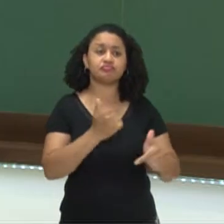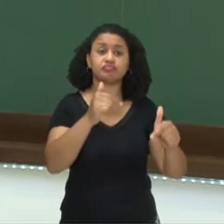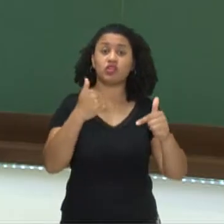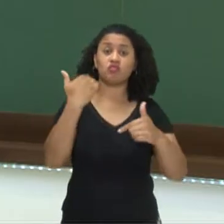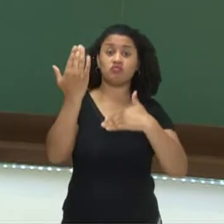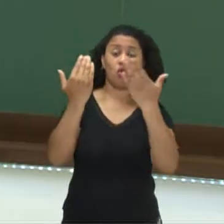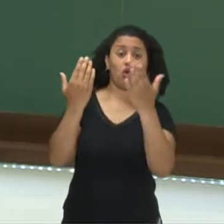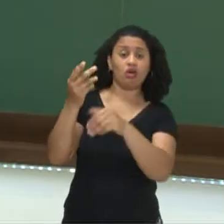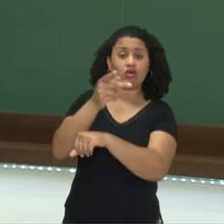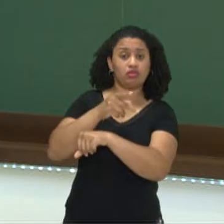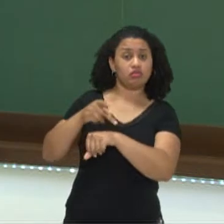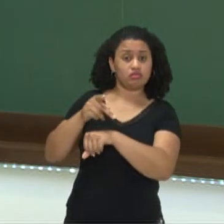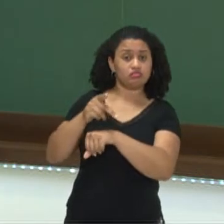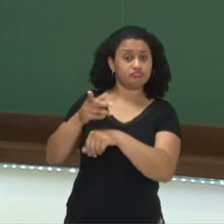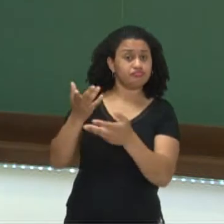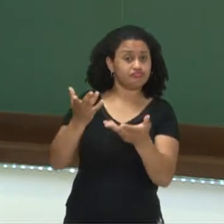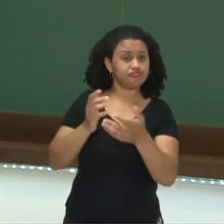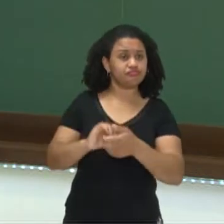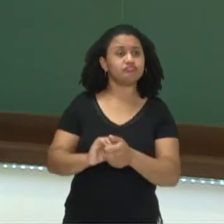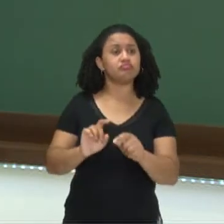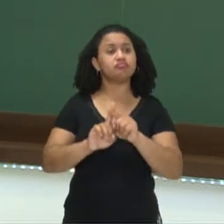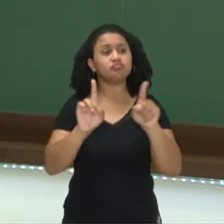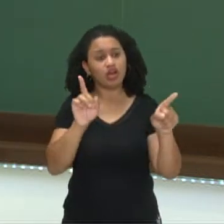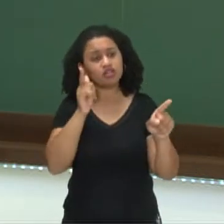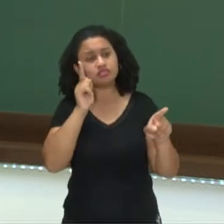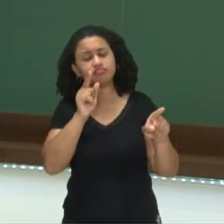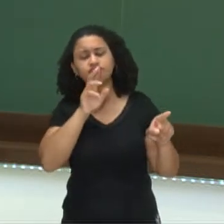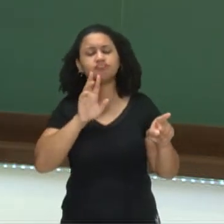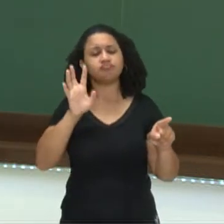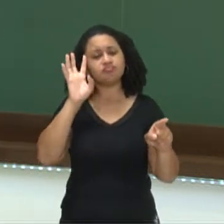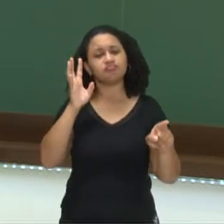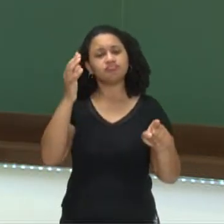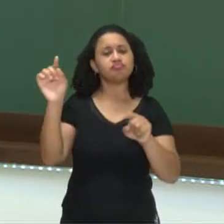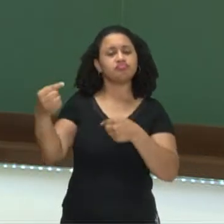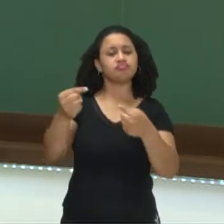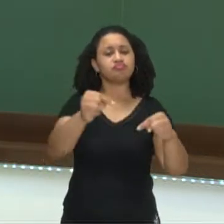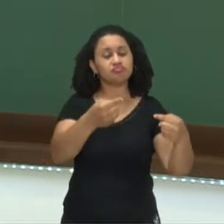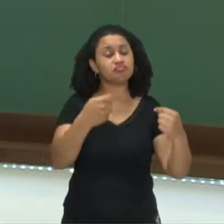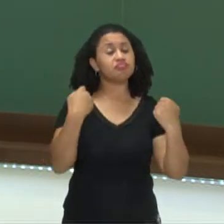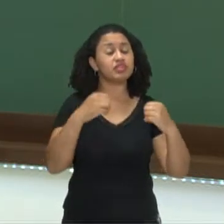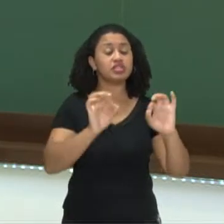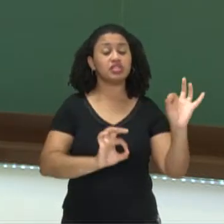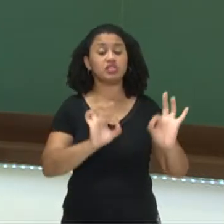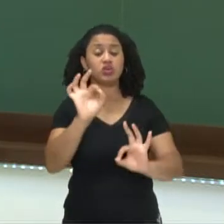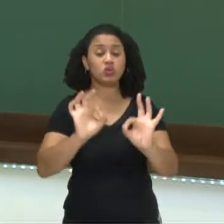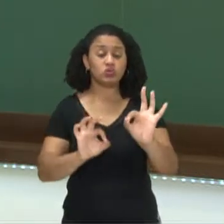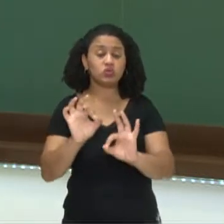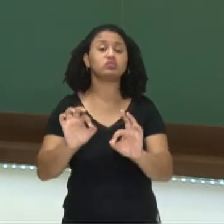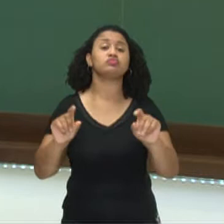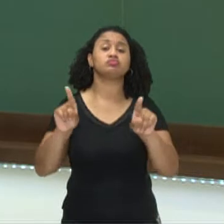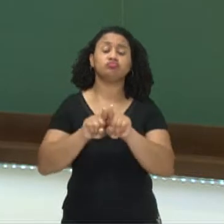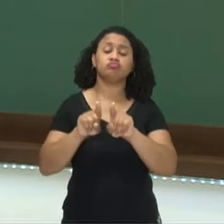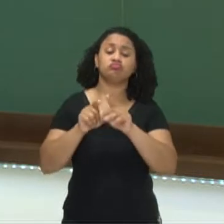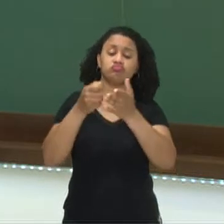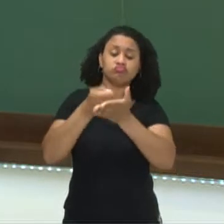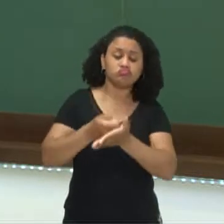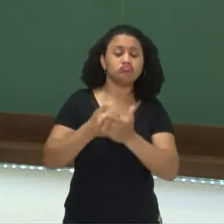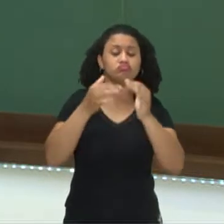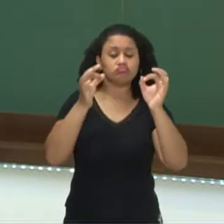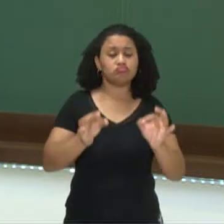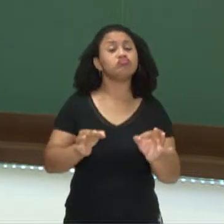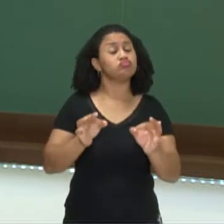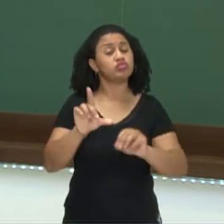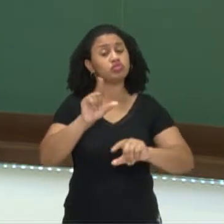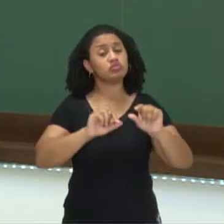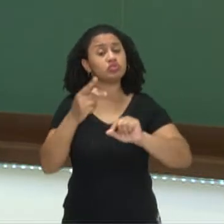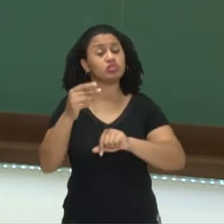exterior? Mas, para resolver esse desafio, é preciso muita organização e muita disciplina. Sim, escolher a